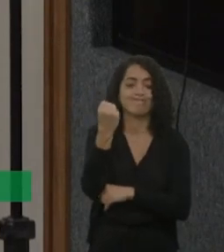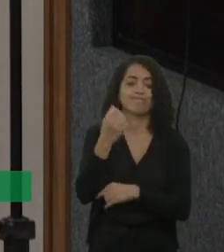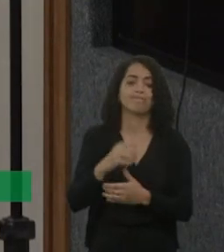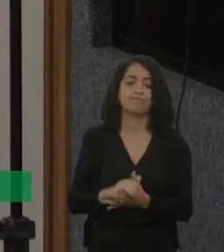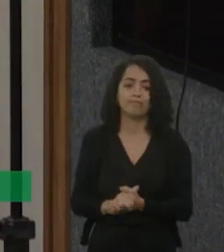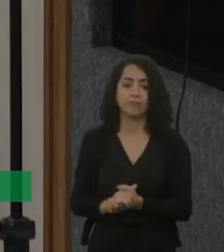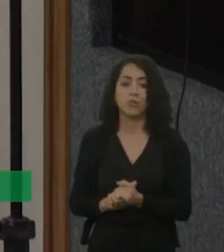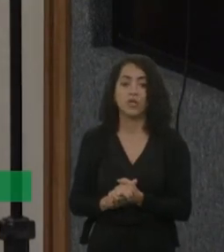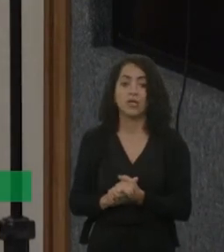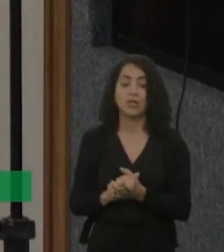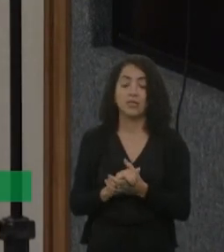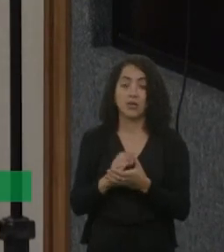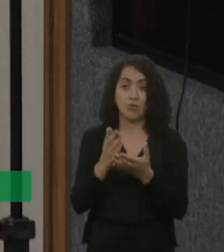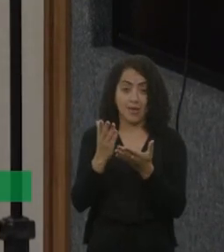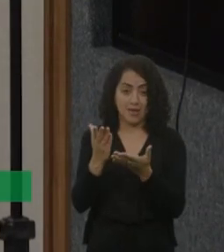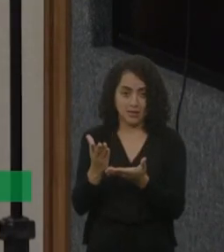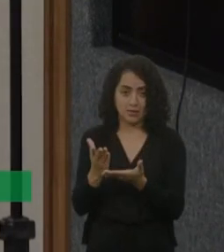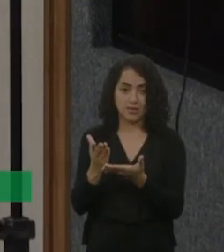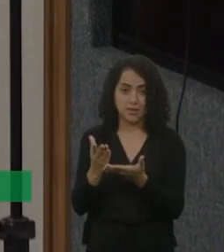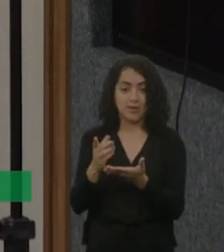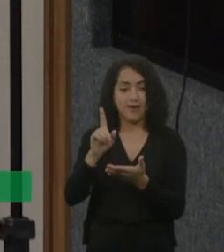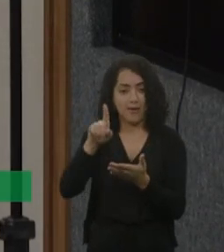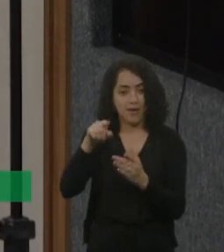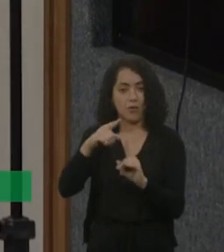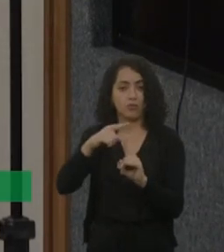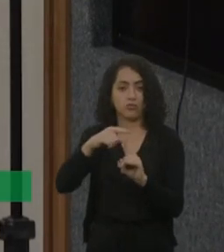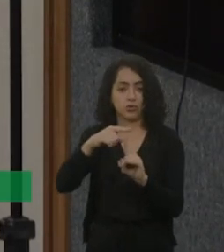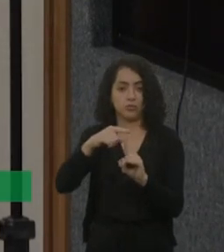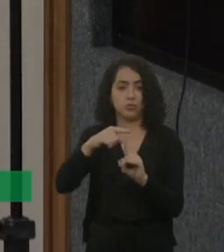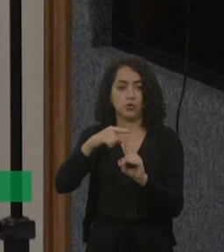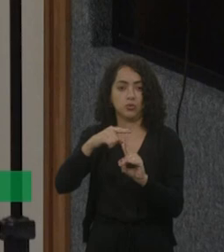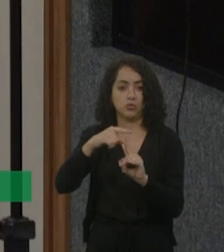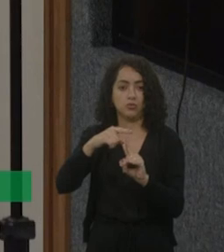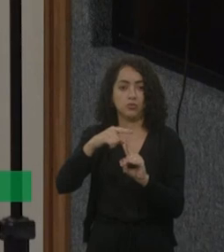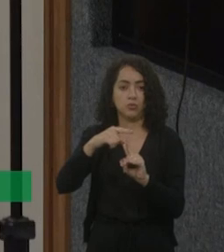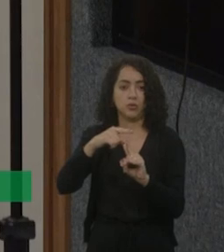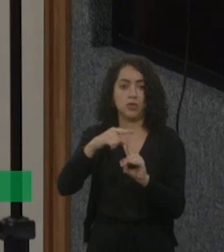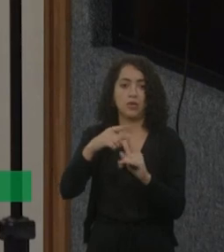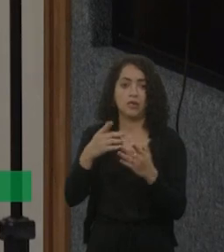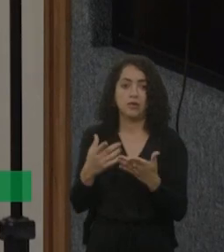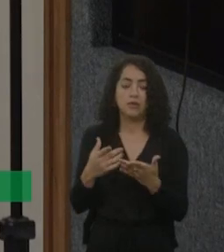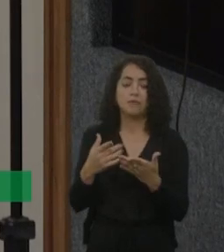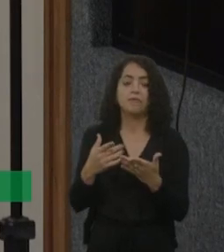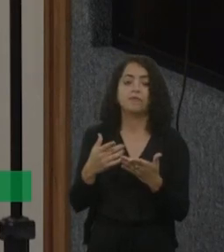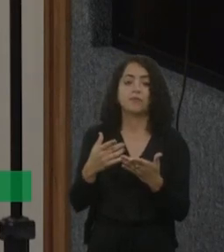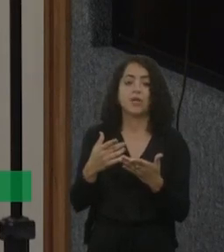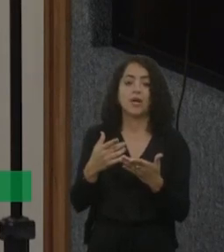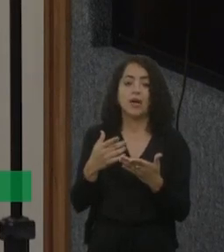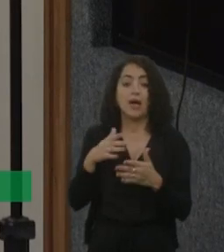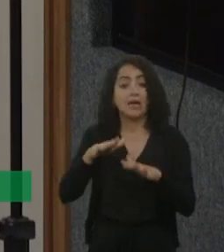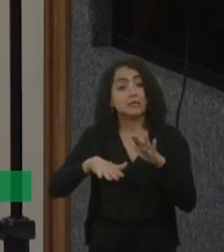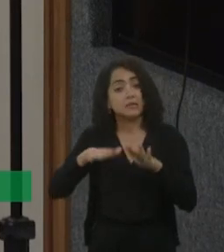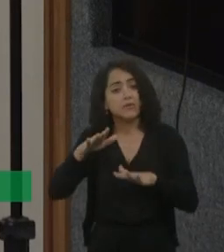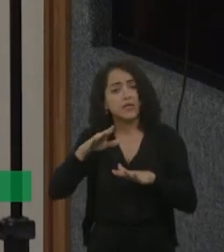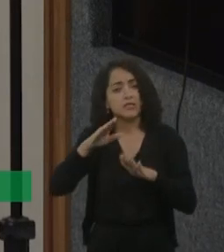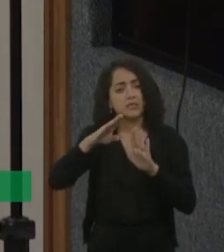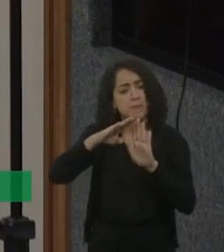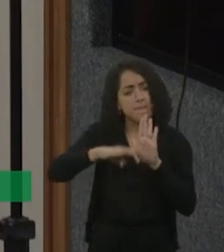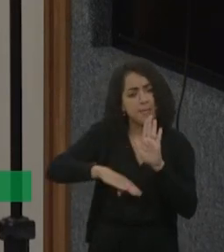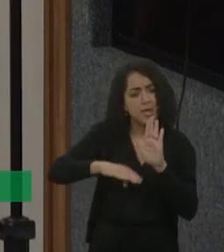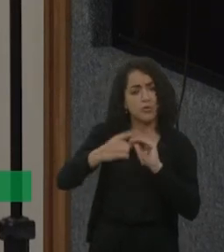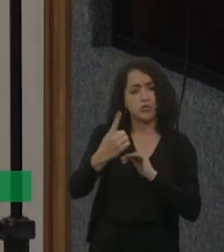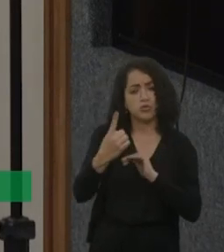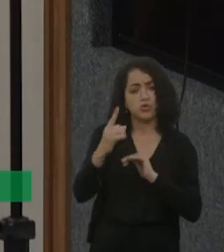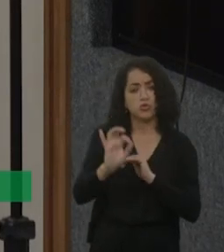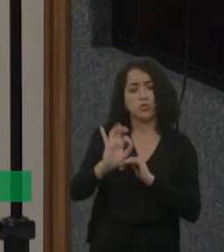Então, esse aqui é exatamente o tipo. Tá? Então, uma quantidade muito pequena de atividade, ali, às vezes, menos de 1%. Né?